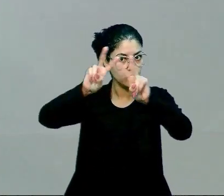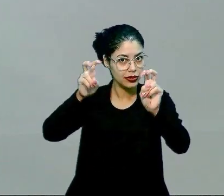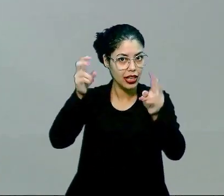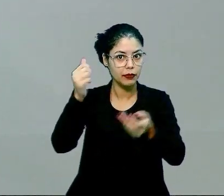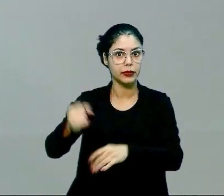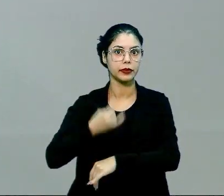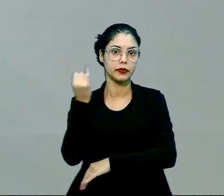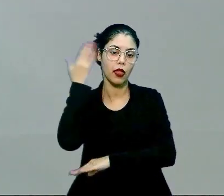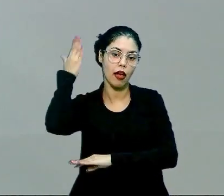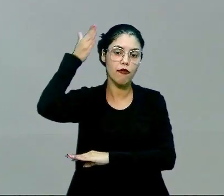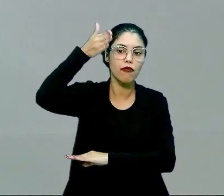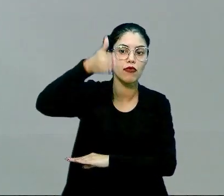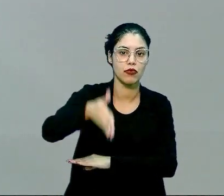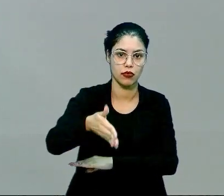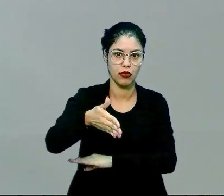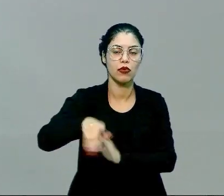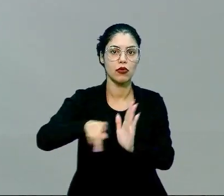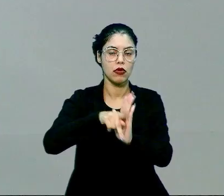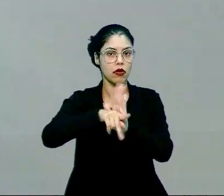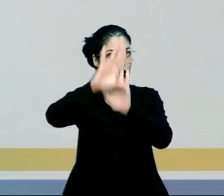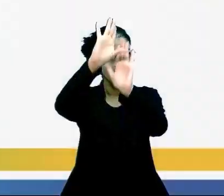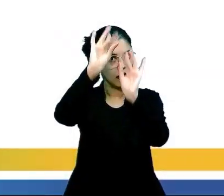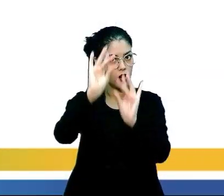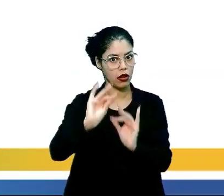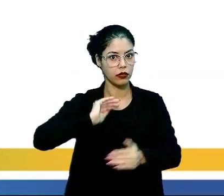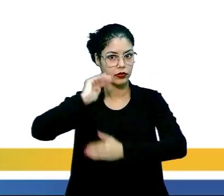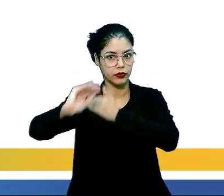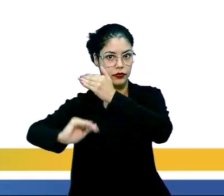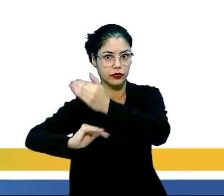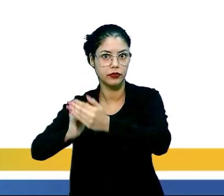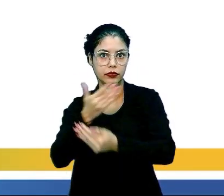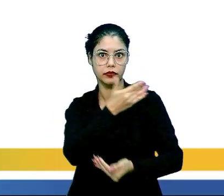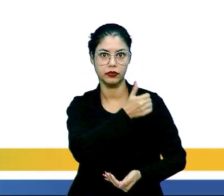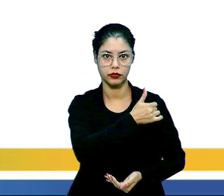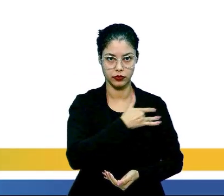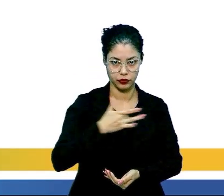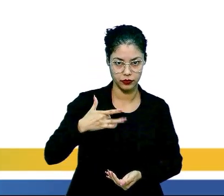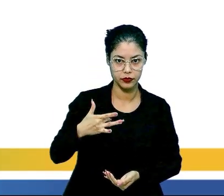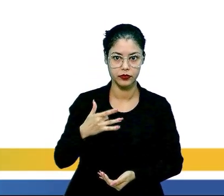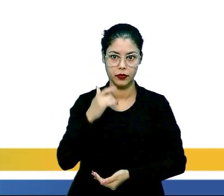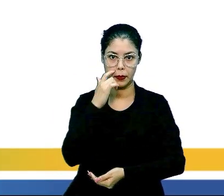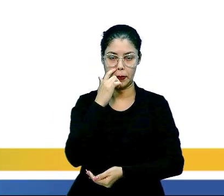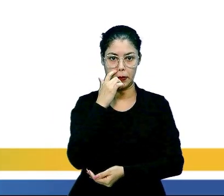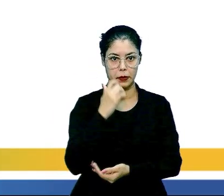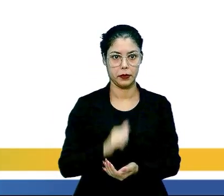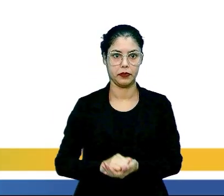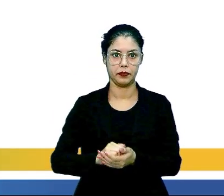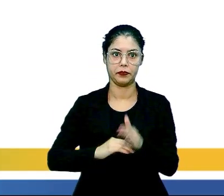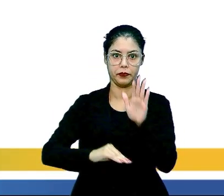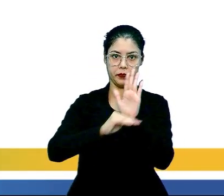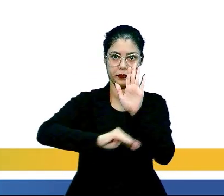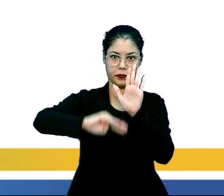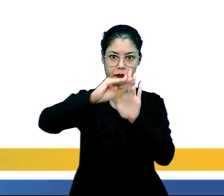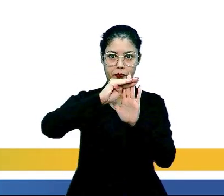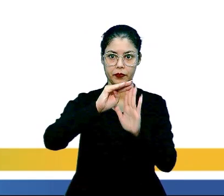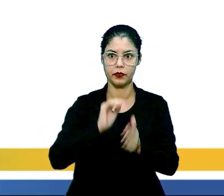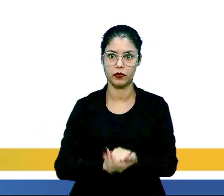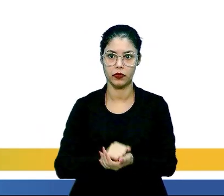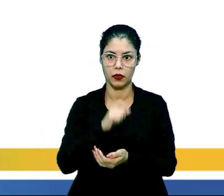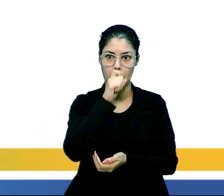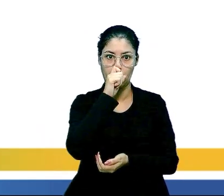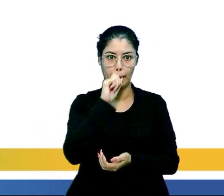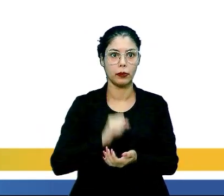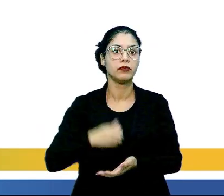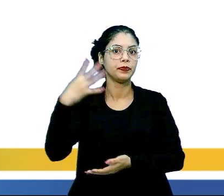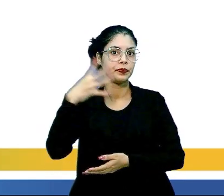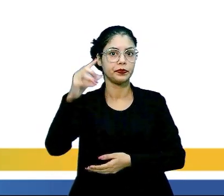principalmente ou direcionalmente o aspecto do desenvolvimento da saúde. Tem até ali, ó, deixa eu ver em cima no texto, linha 1, 2, 3,